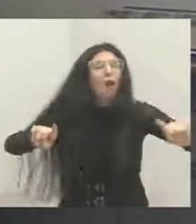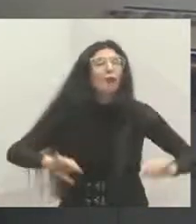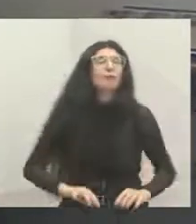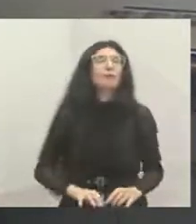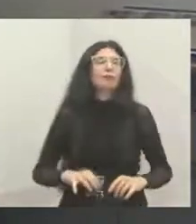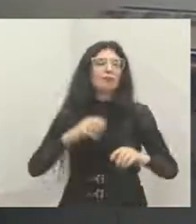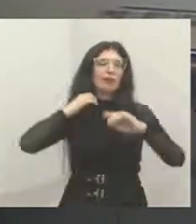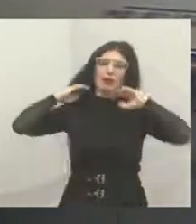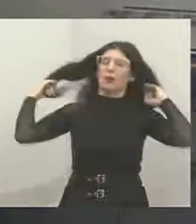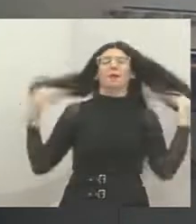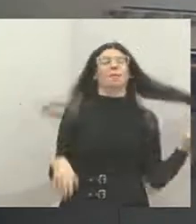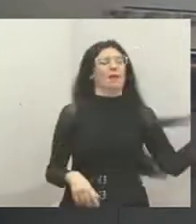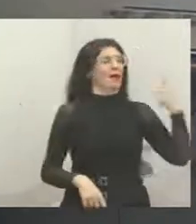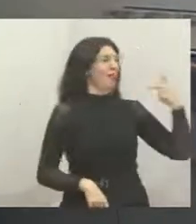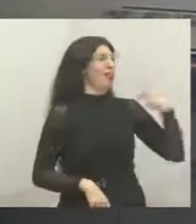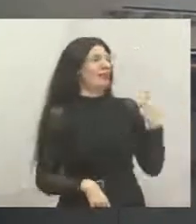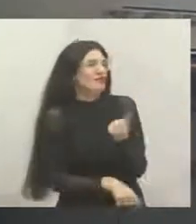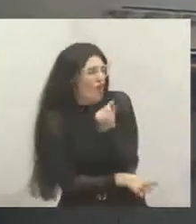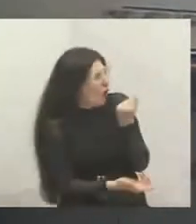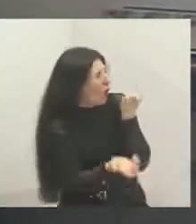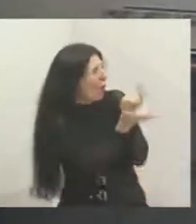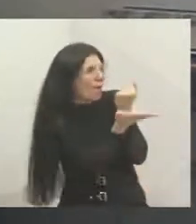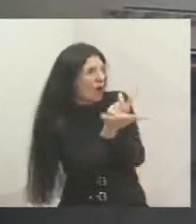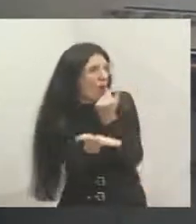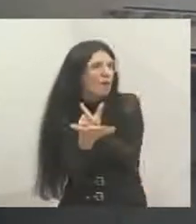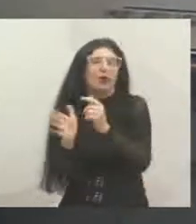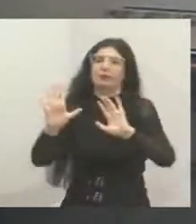para comprar isso, comprar aquilo,